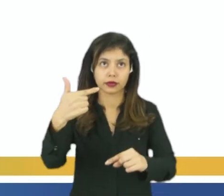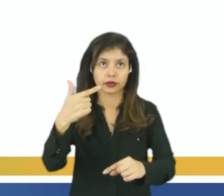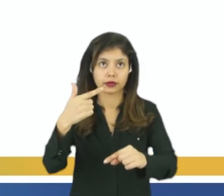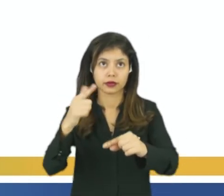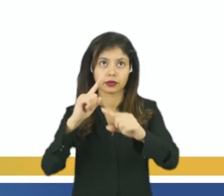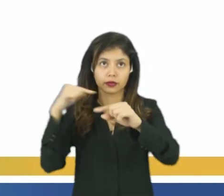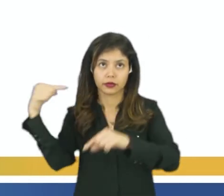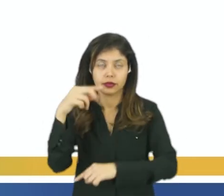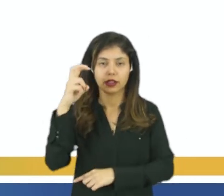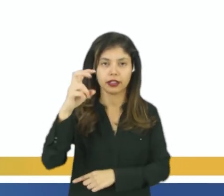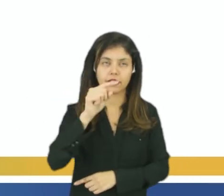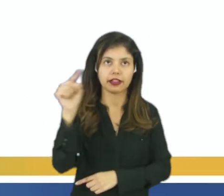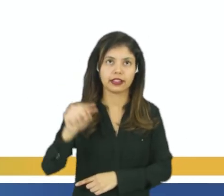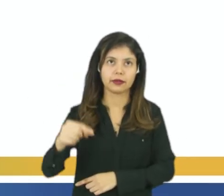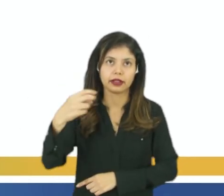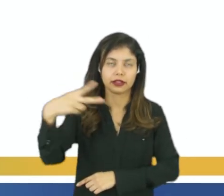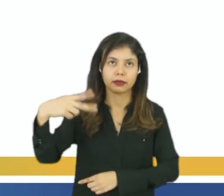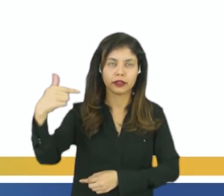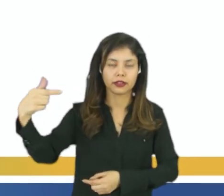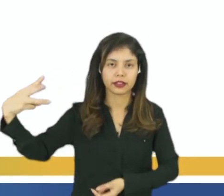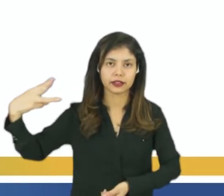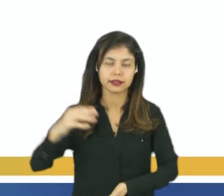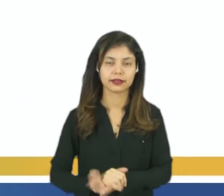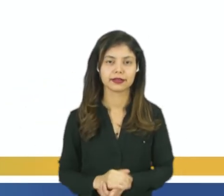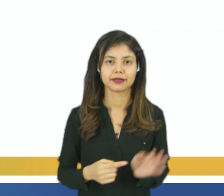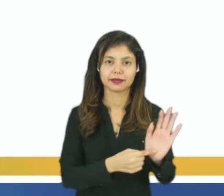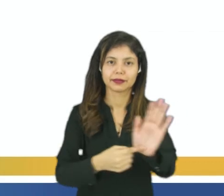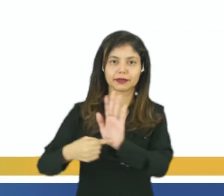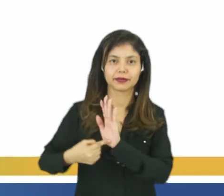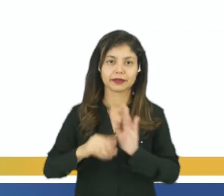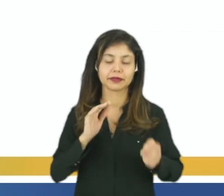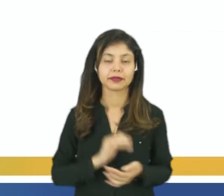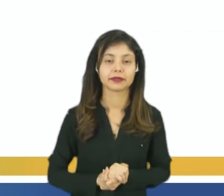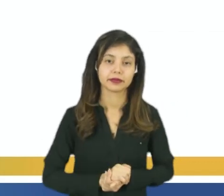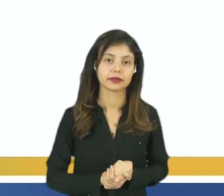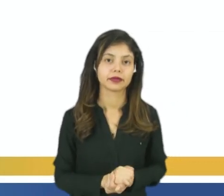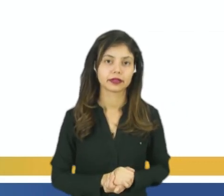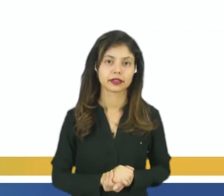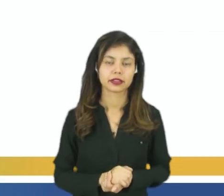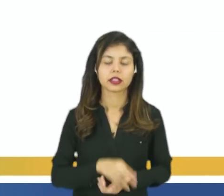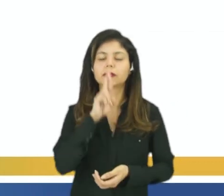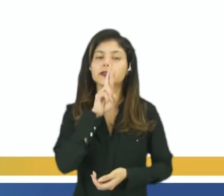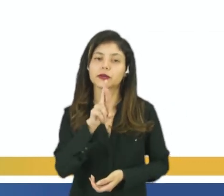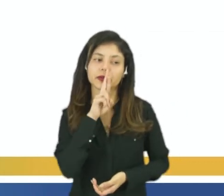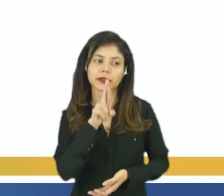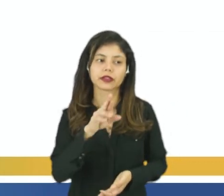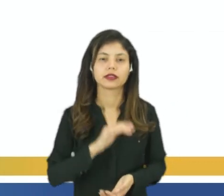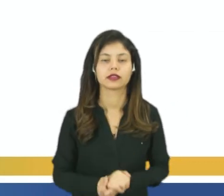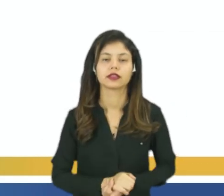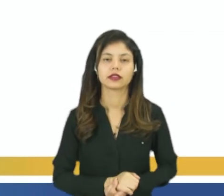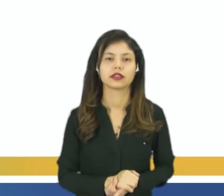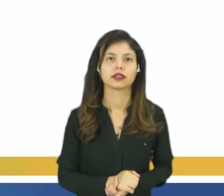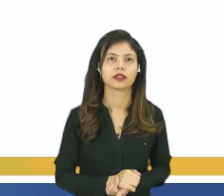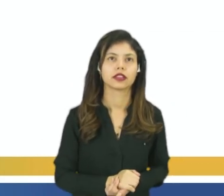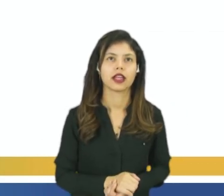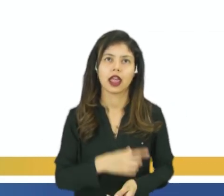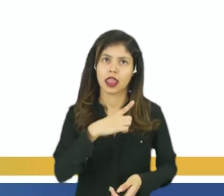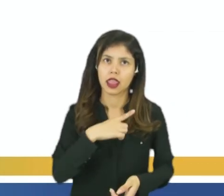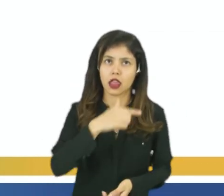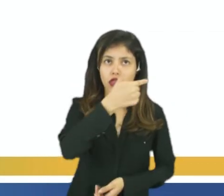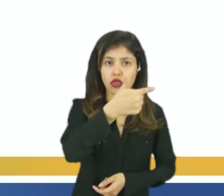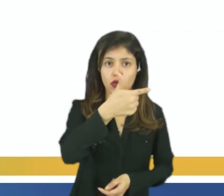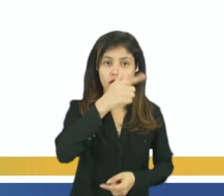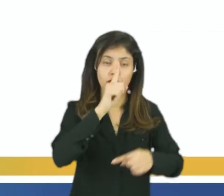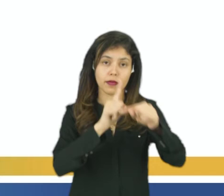2 menos 5z igual a 23. E aí nós temos que resolver essa sentença,